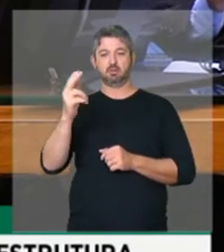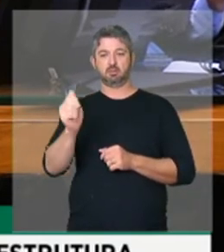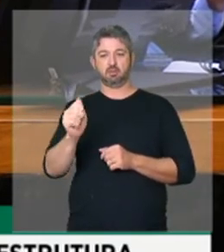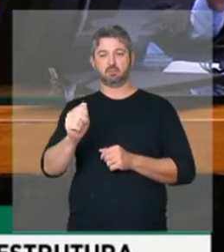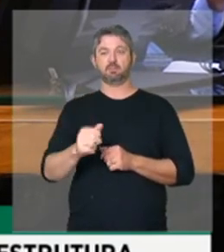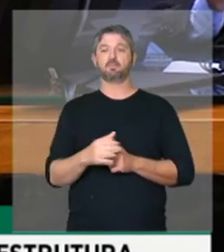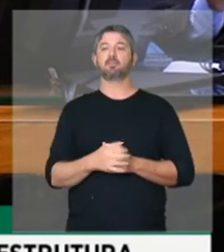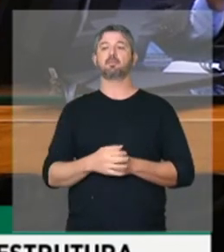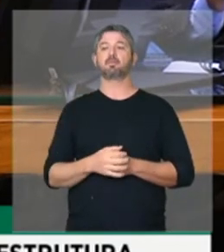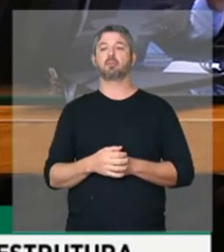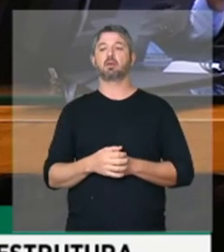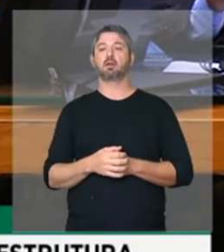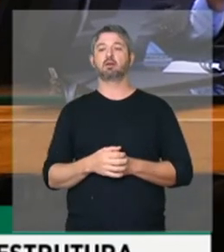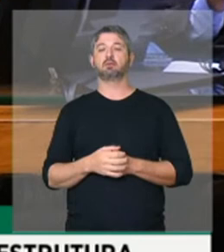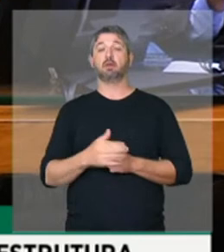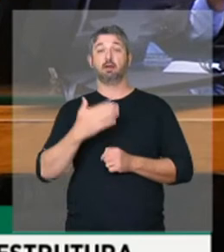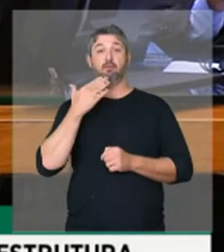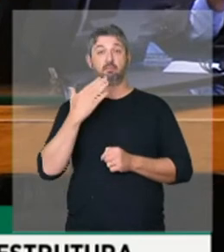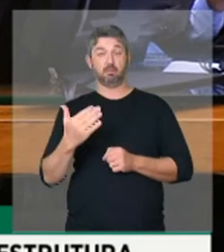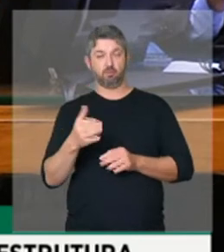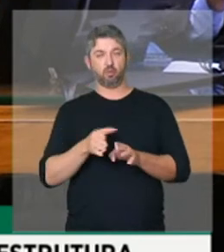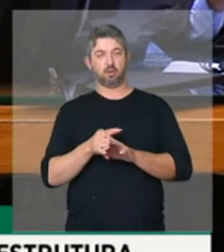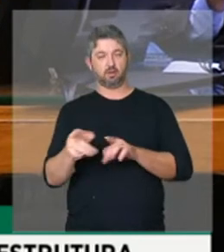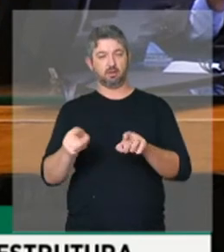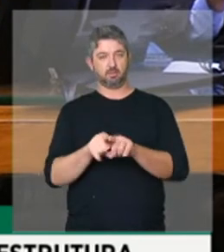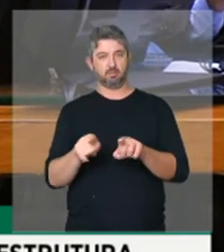Deputado Hildo Rocha também caminhando a favor.